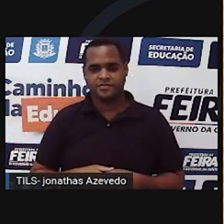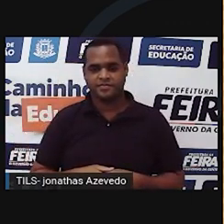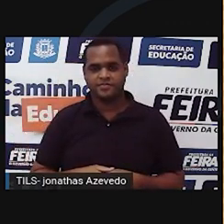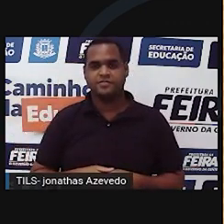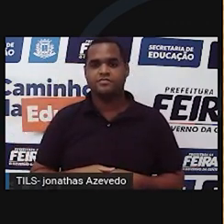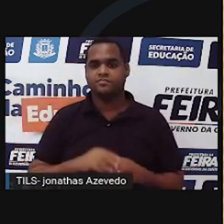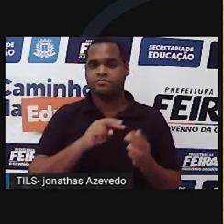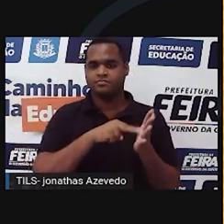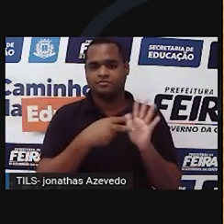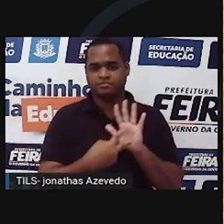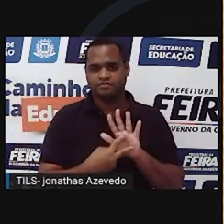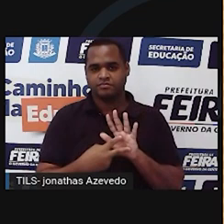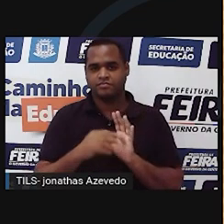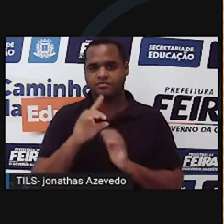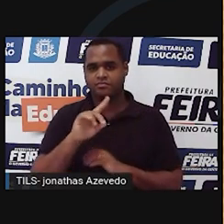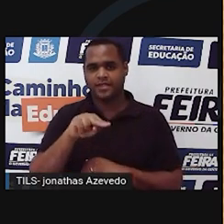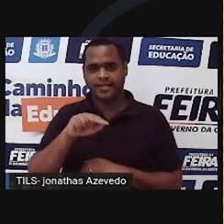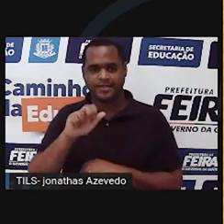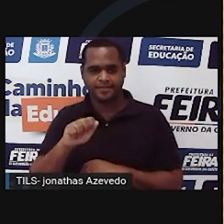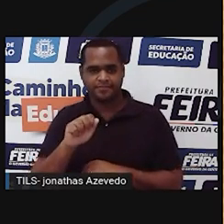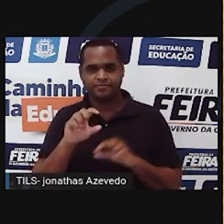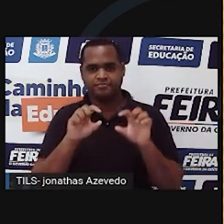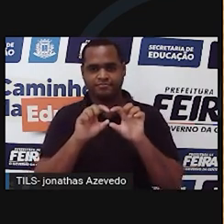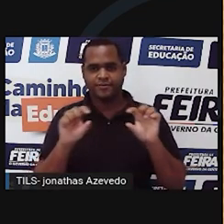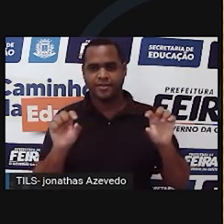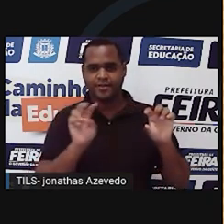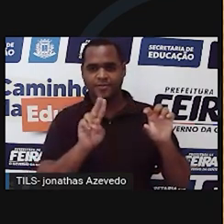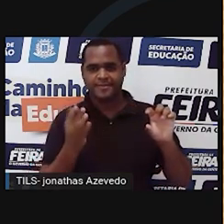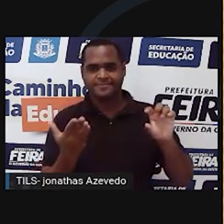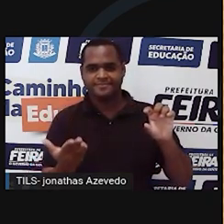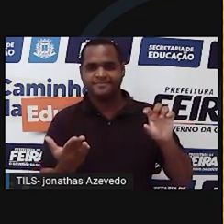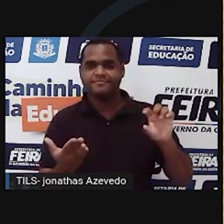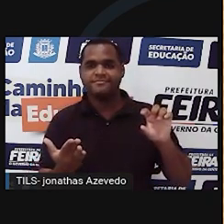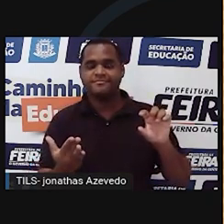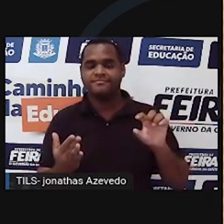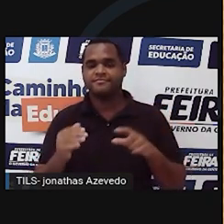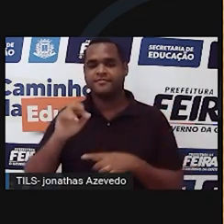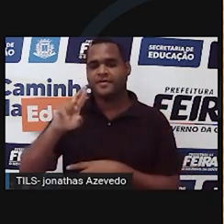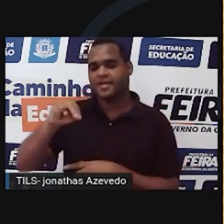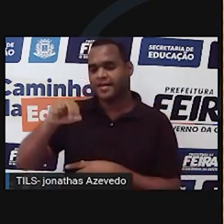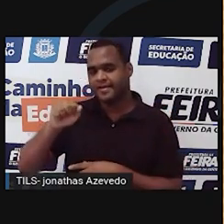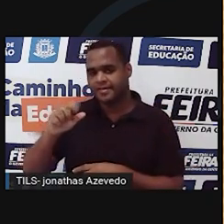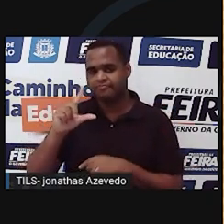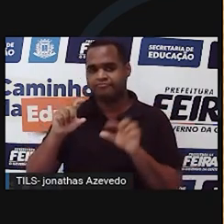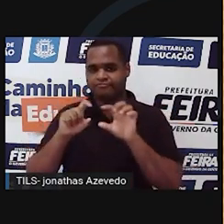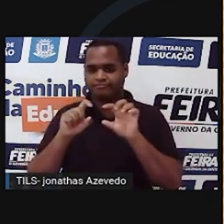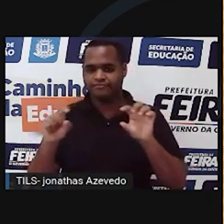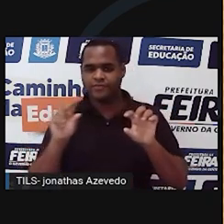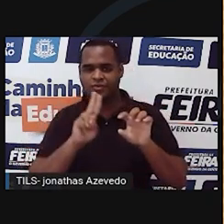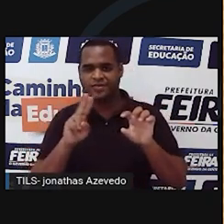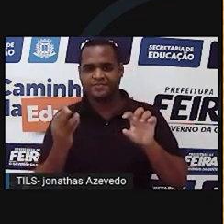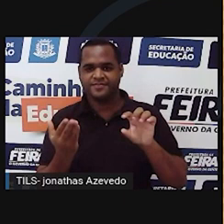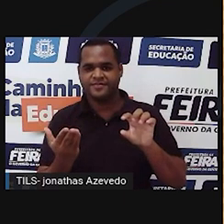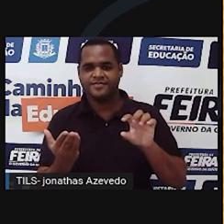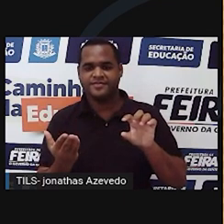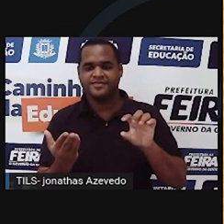O DNA significa ácido desoxirribonucleico. O RNA significa ácido